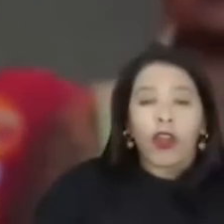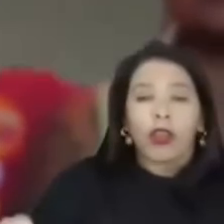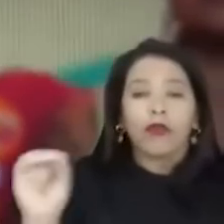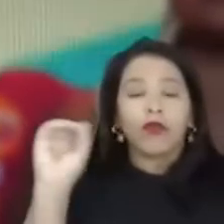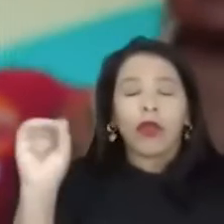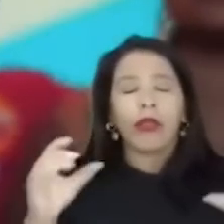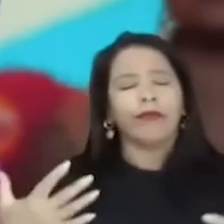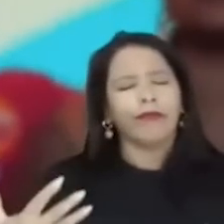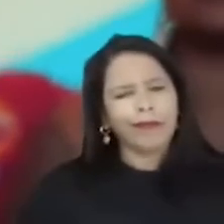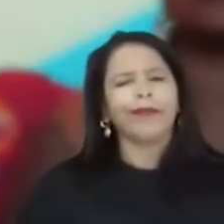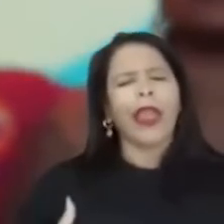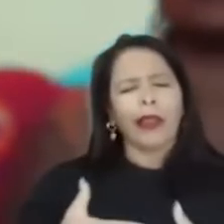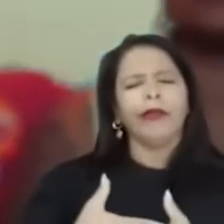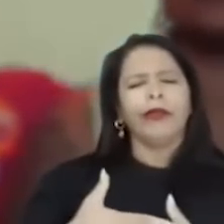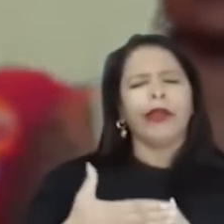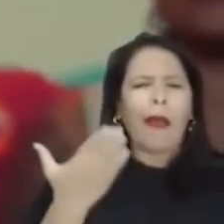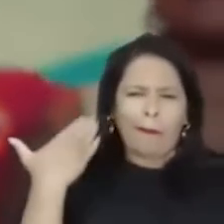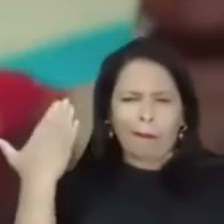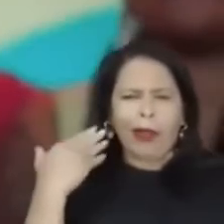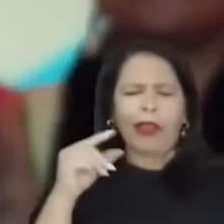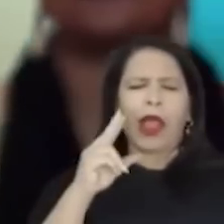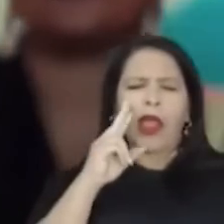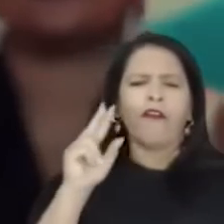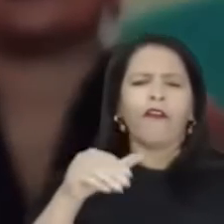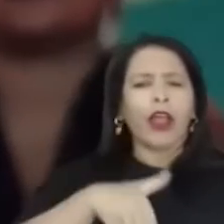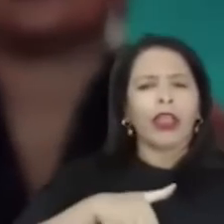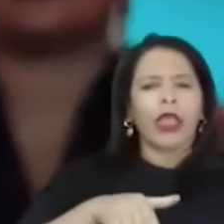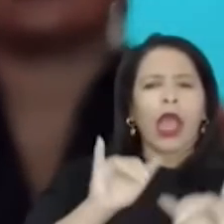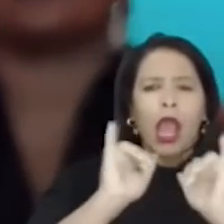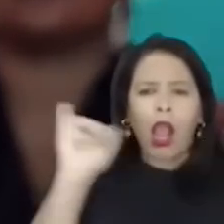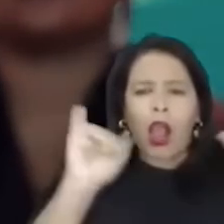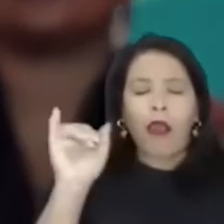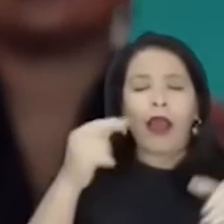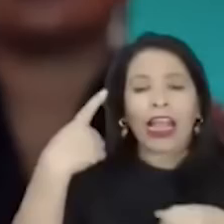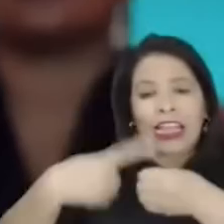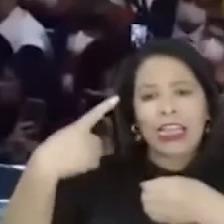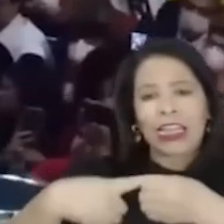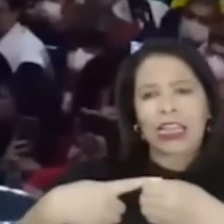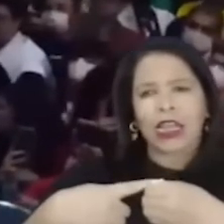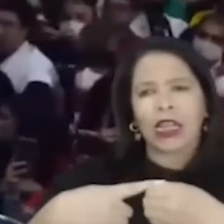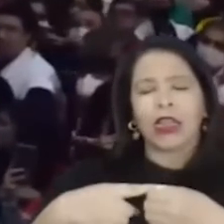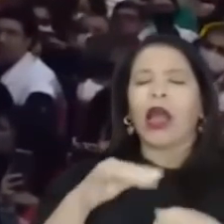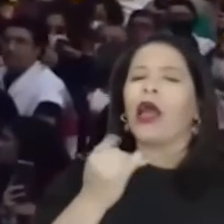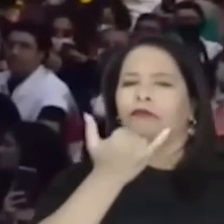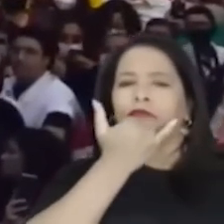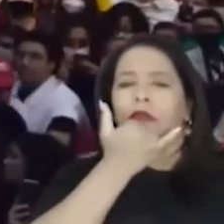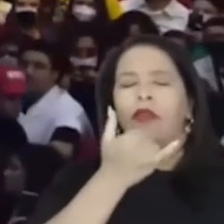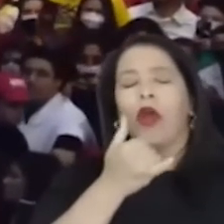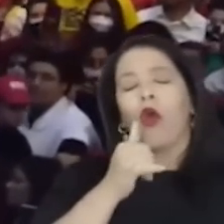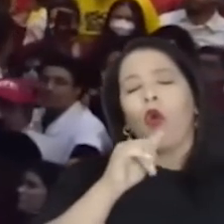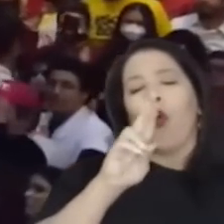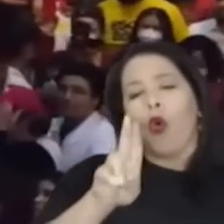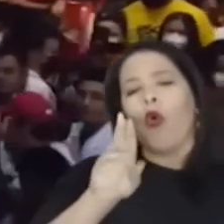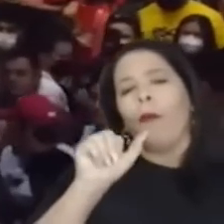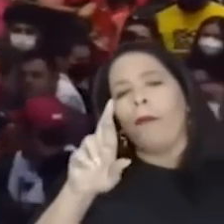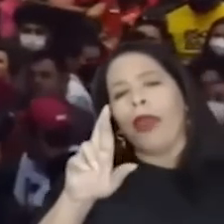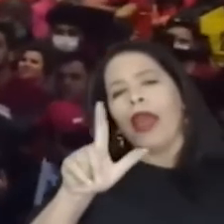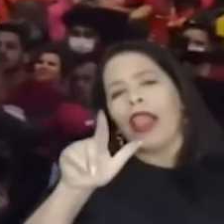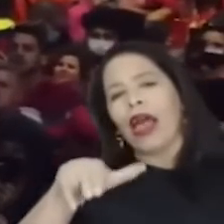um comício em Goiânia, ou em Uberlândia, dentro de uma